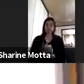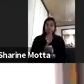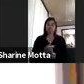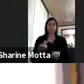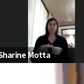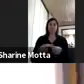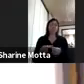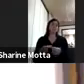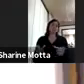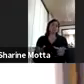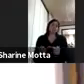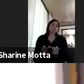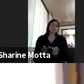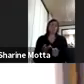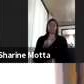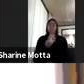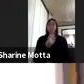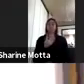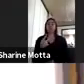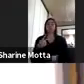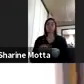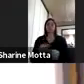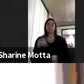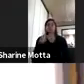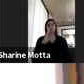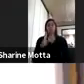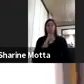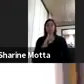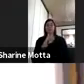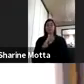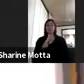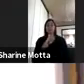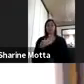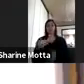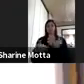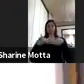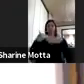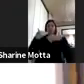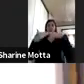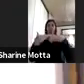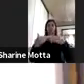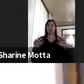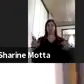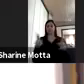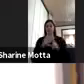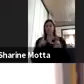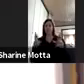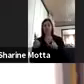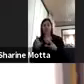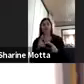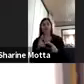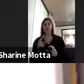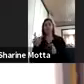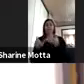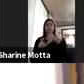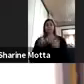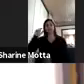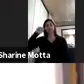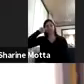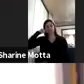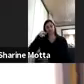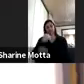efetivo. Não porque o Brasil superou as suas relações coloniais, né, que são as